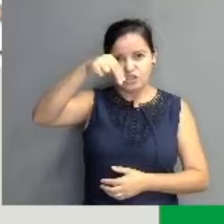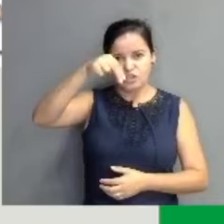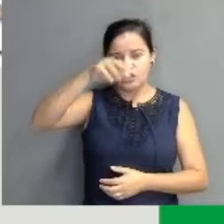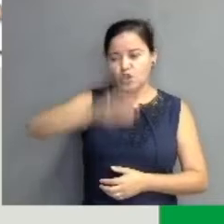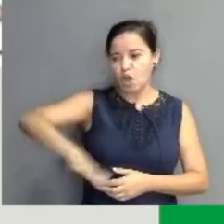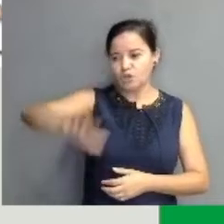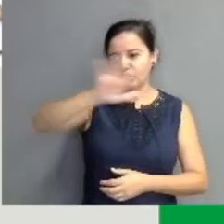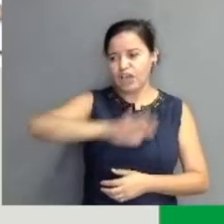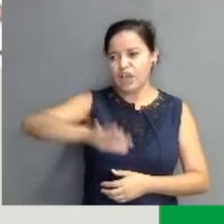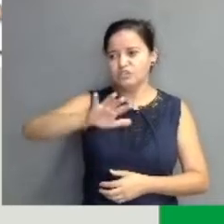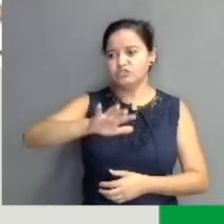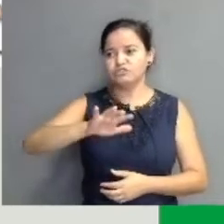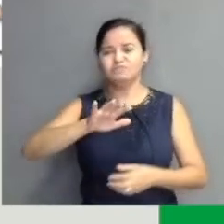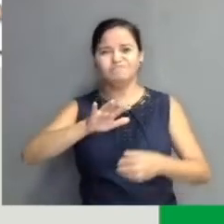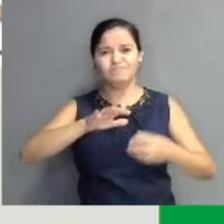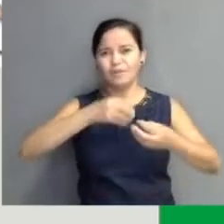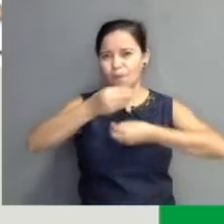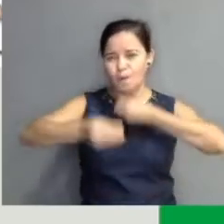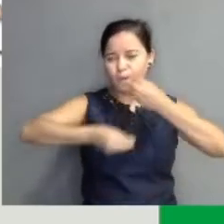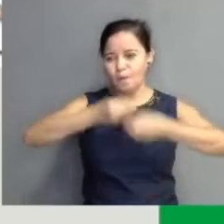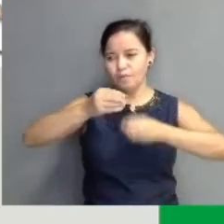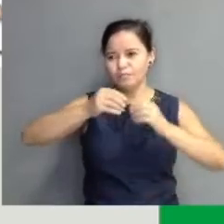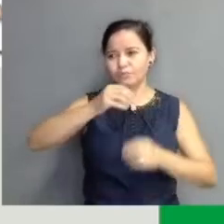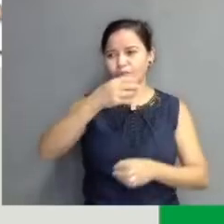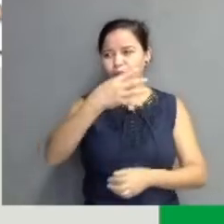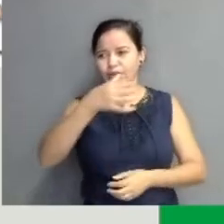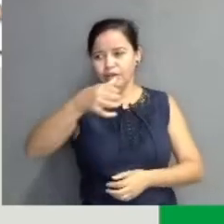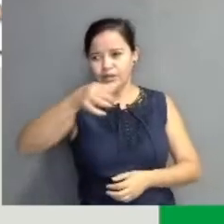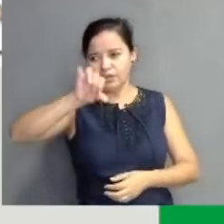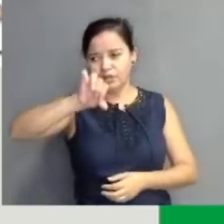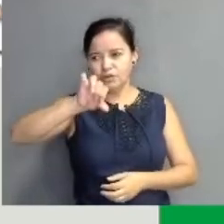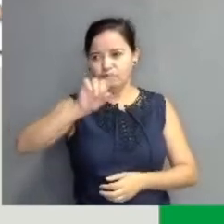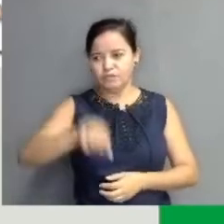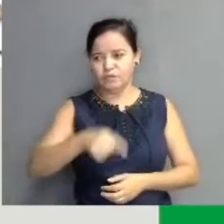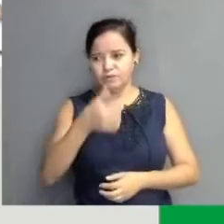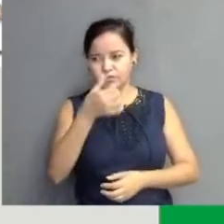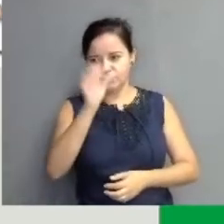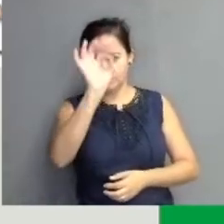material orgânico, fazer todo esse gerenciamento saudável. Centro-Oeste,